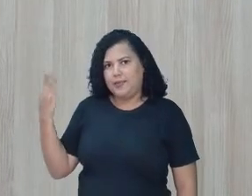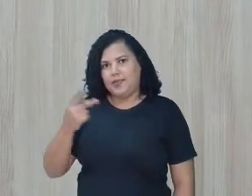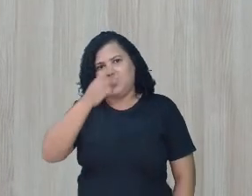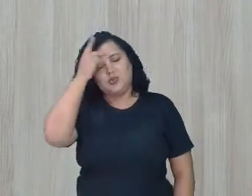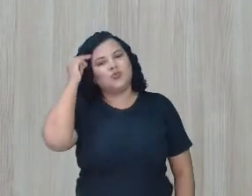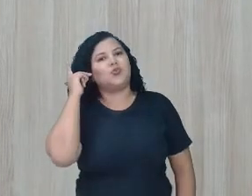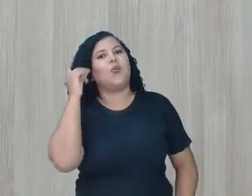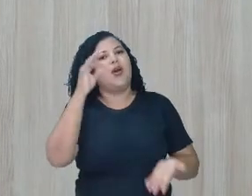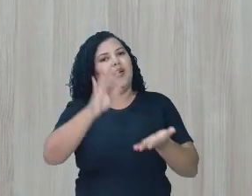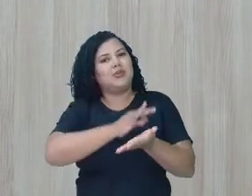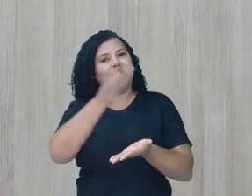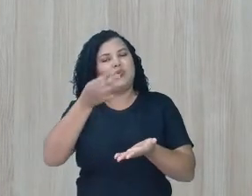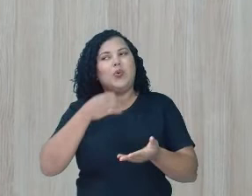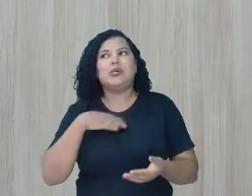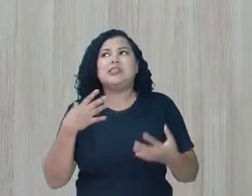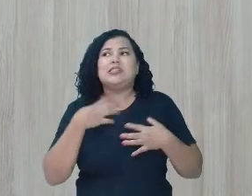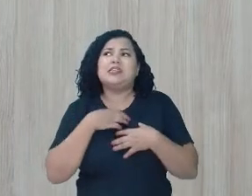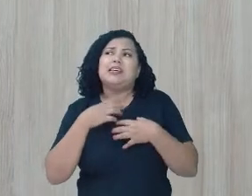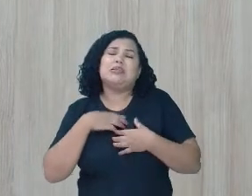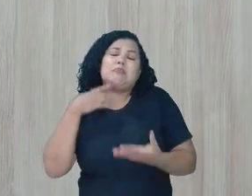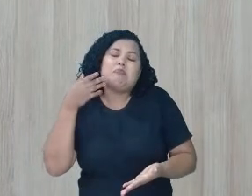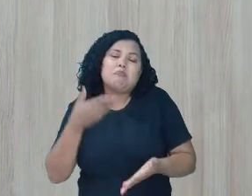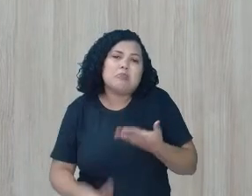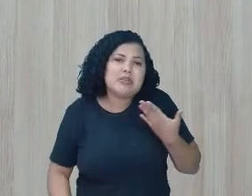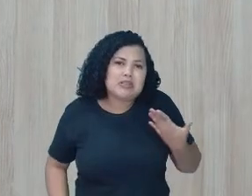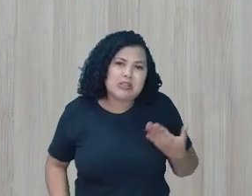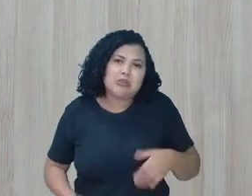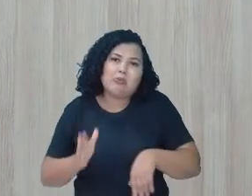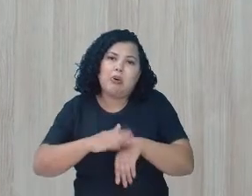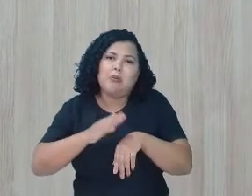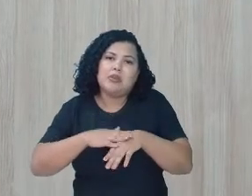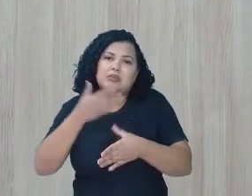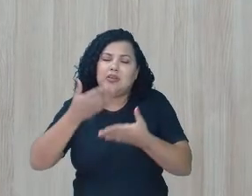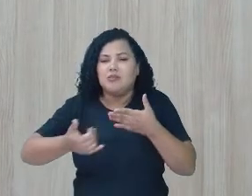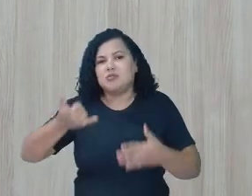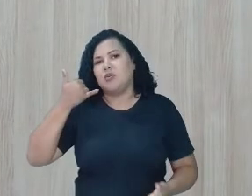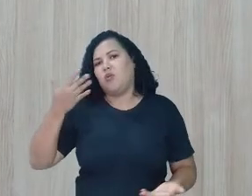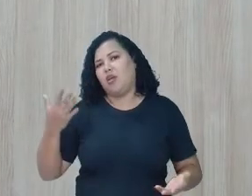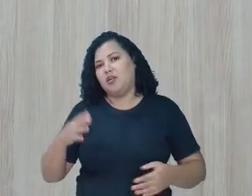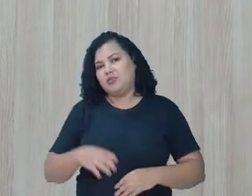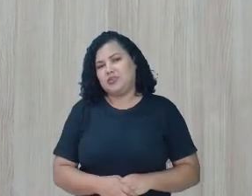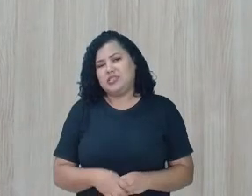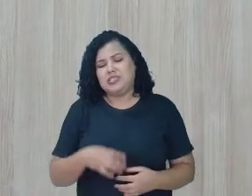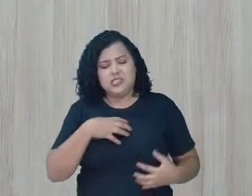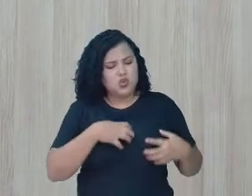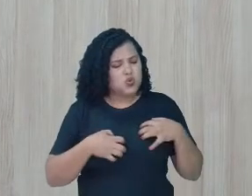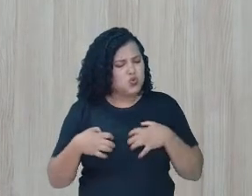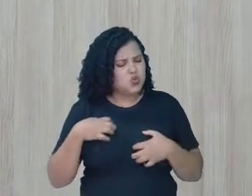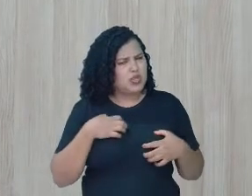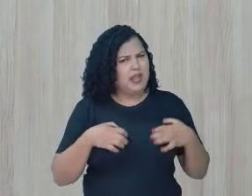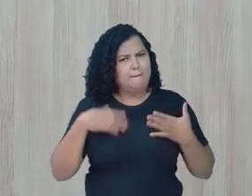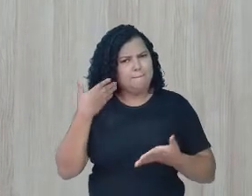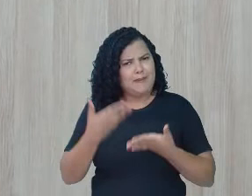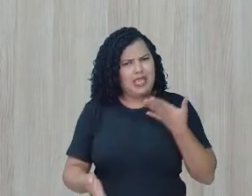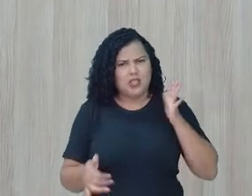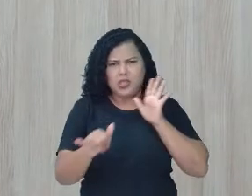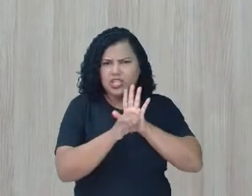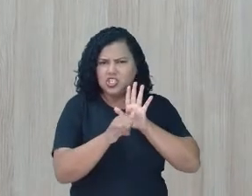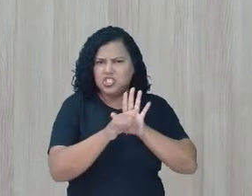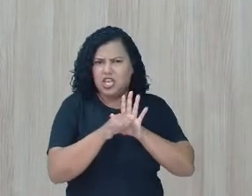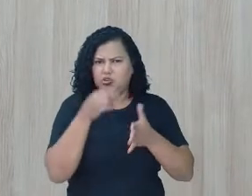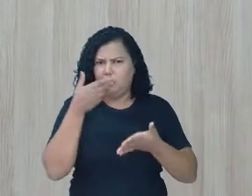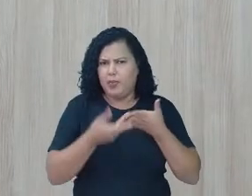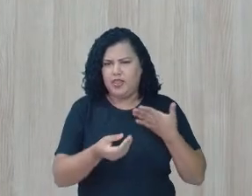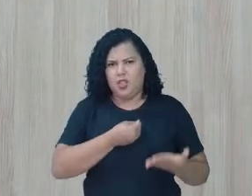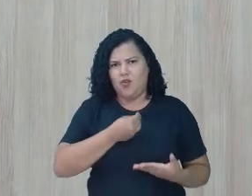lírico, se sente tão perdido quando ele perdeu o seu próprio celular? Será que ele perdeu a própria identidade? Será que ele perdeu